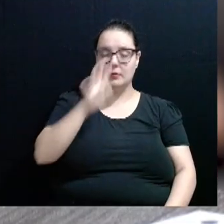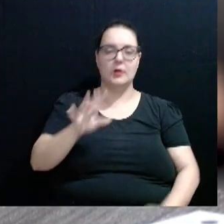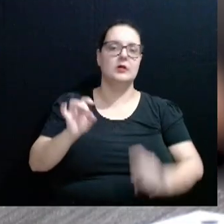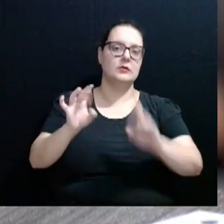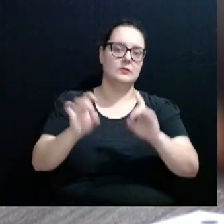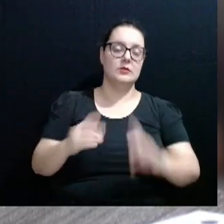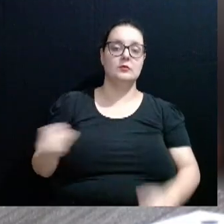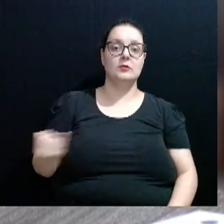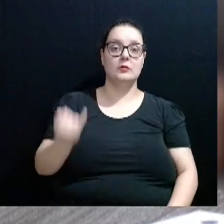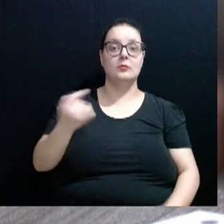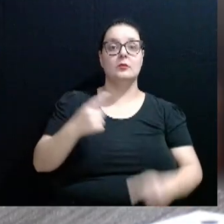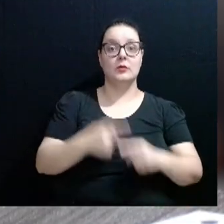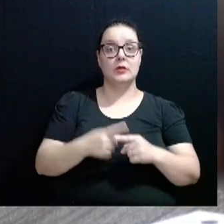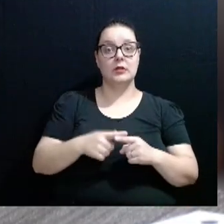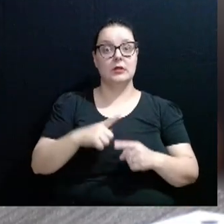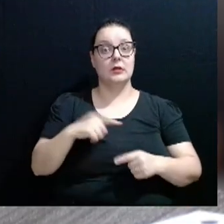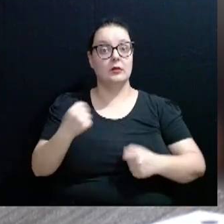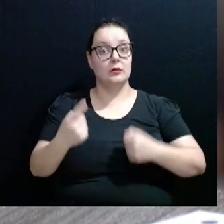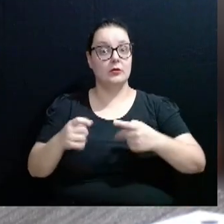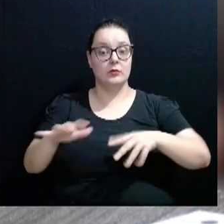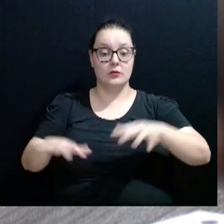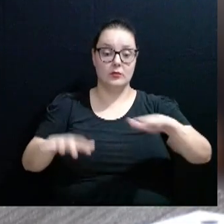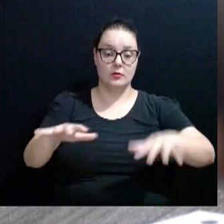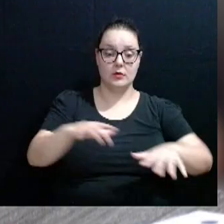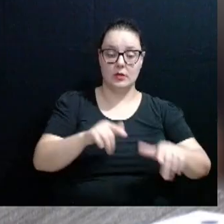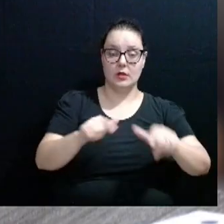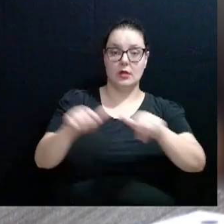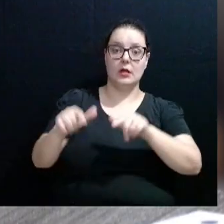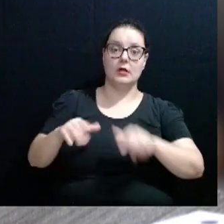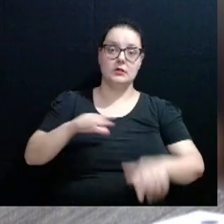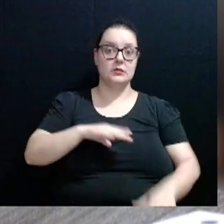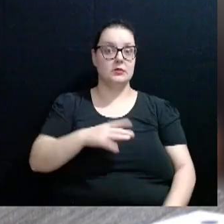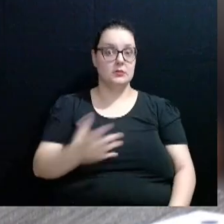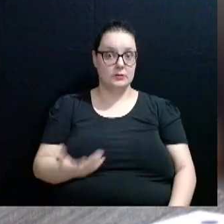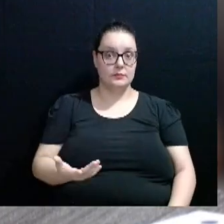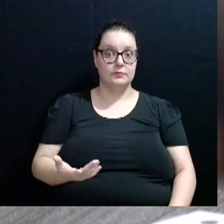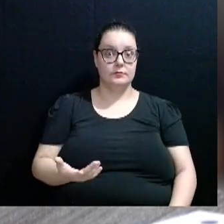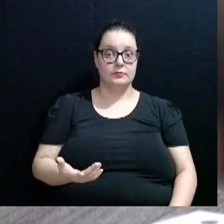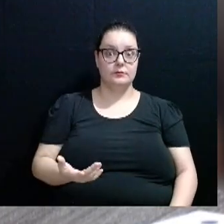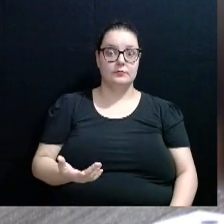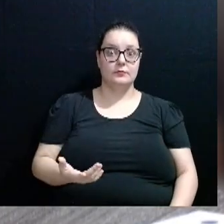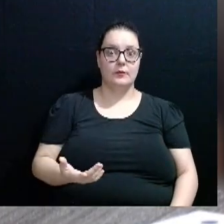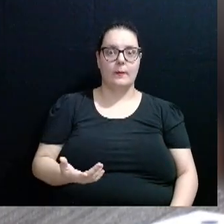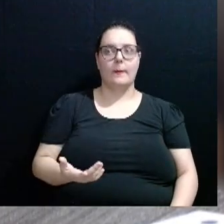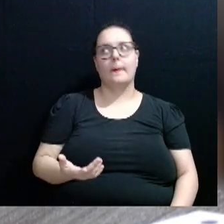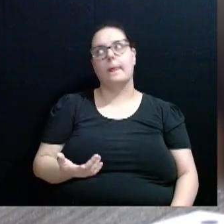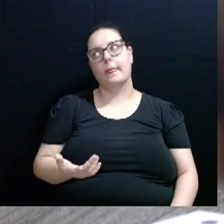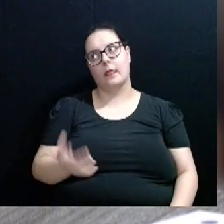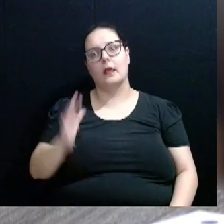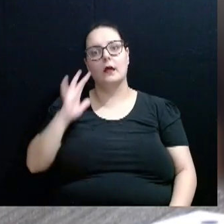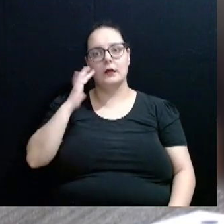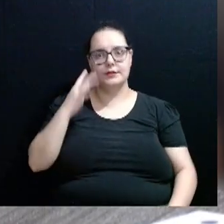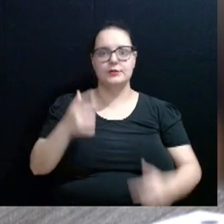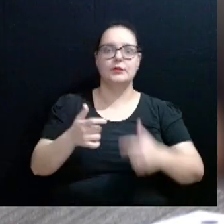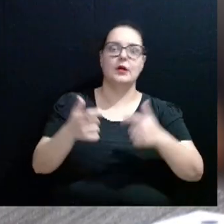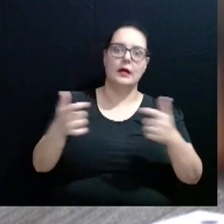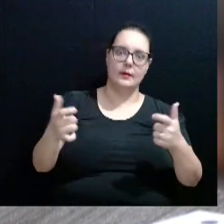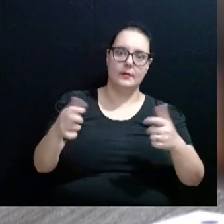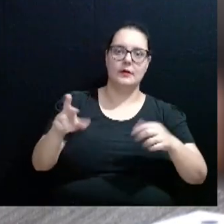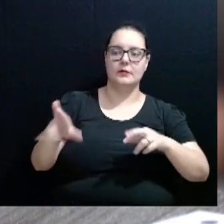ainda tem algumas regiões da cidade que aliás, acho que até a maioria das regiões da cidade,